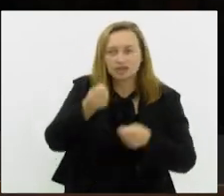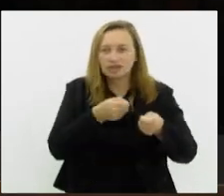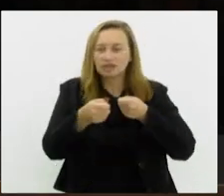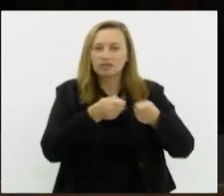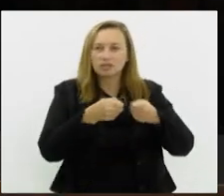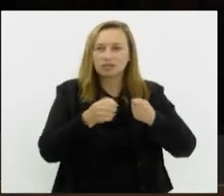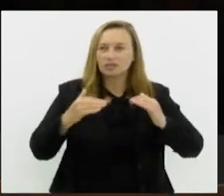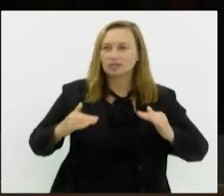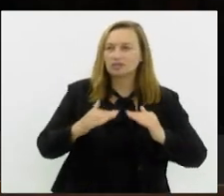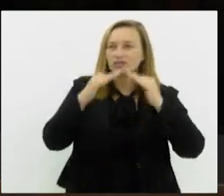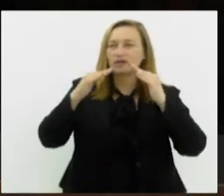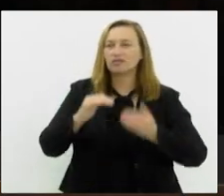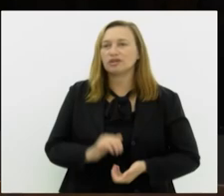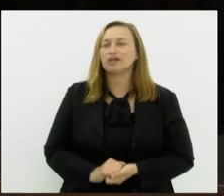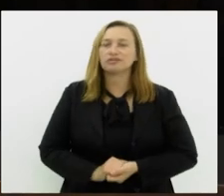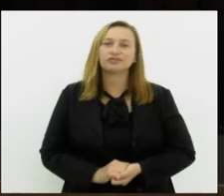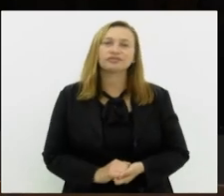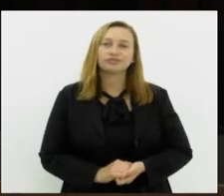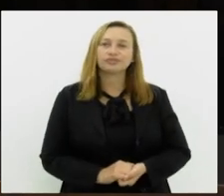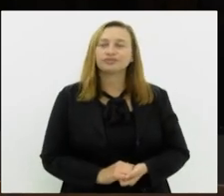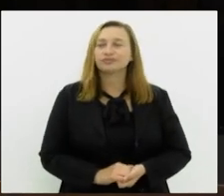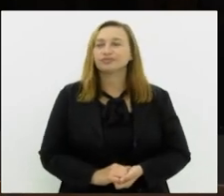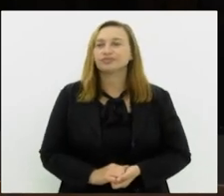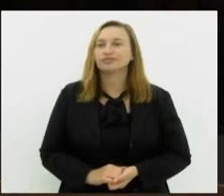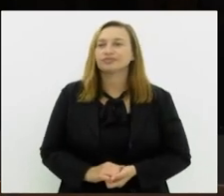Financeira e Controle